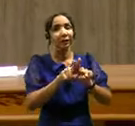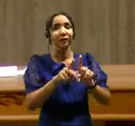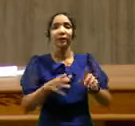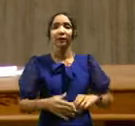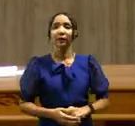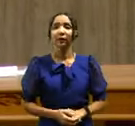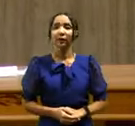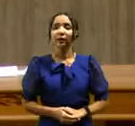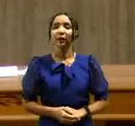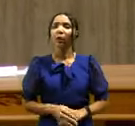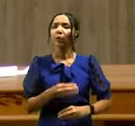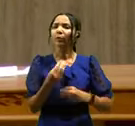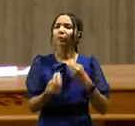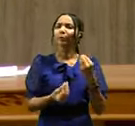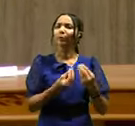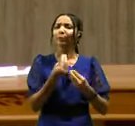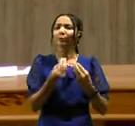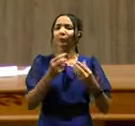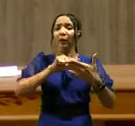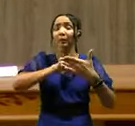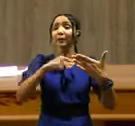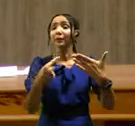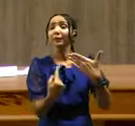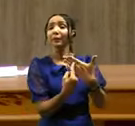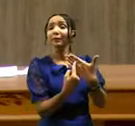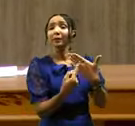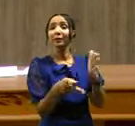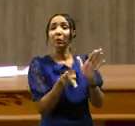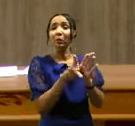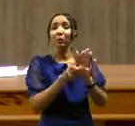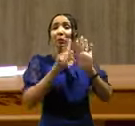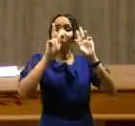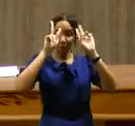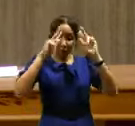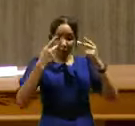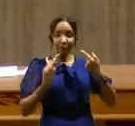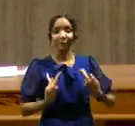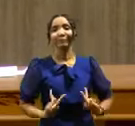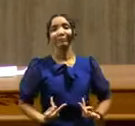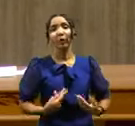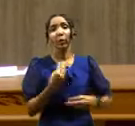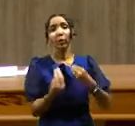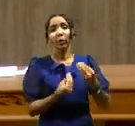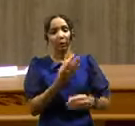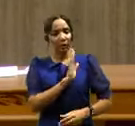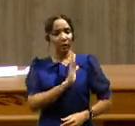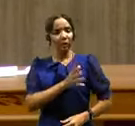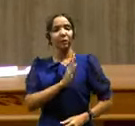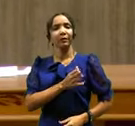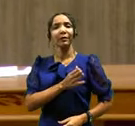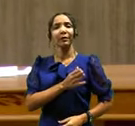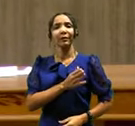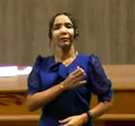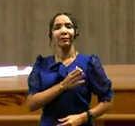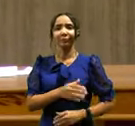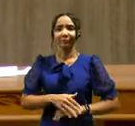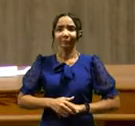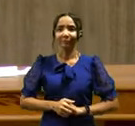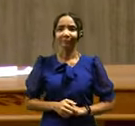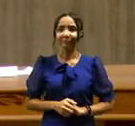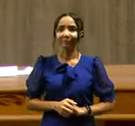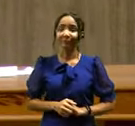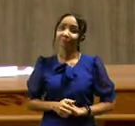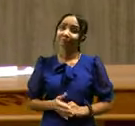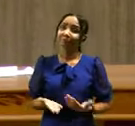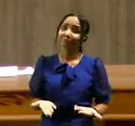que o coração humano reage diante da palavra de Deus escutem bem essa nós temos muita coisa